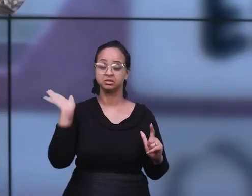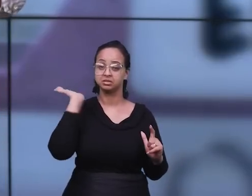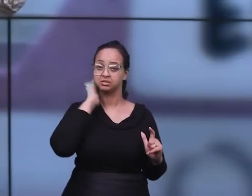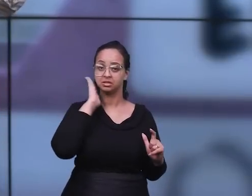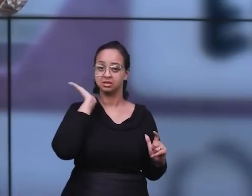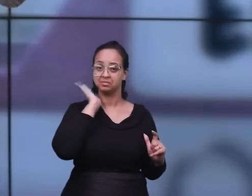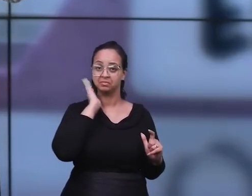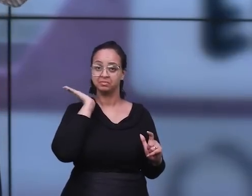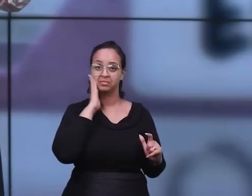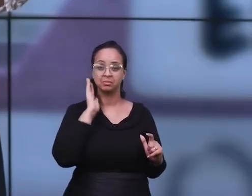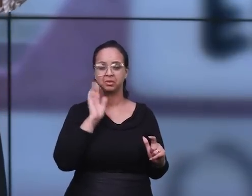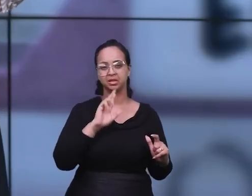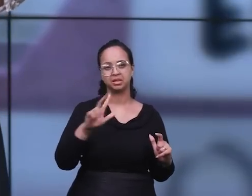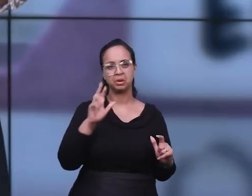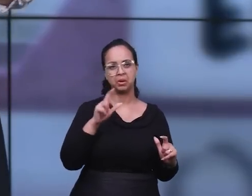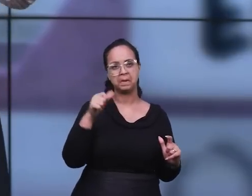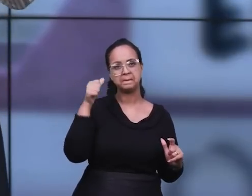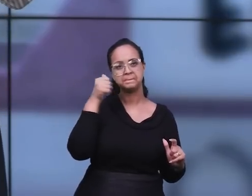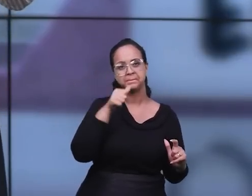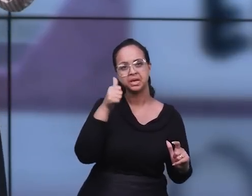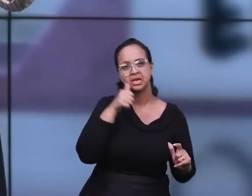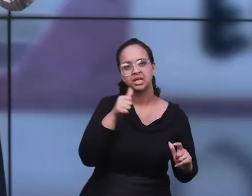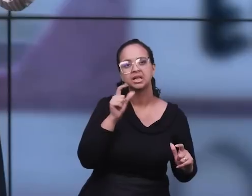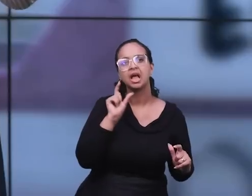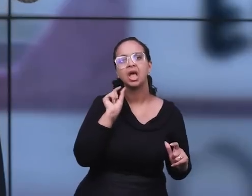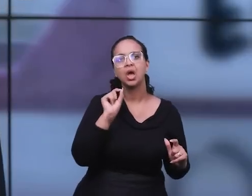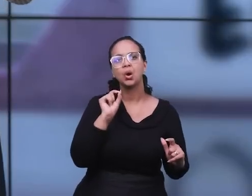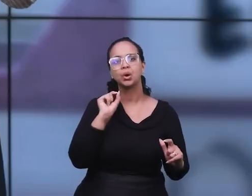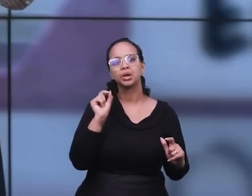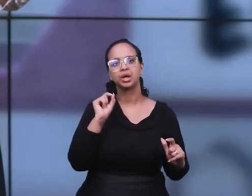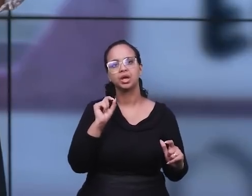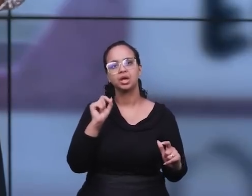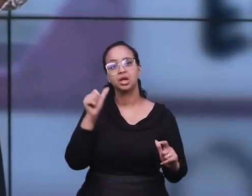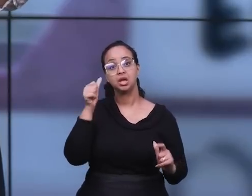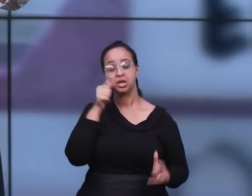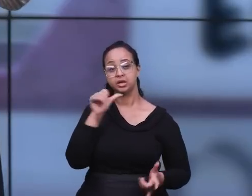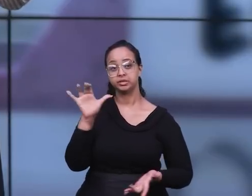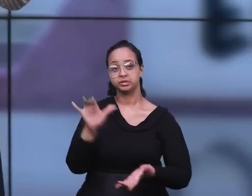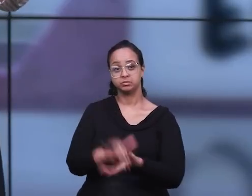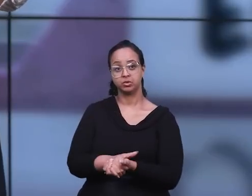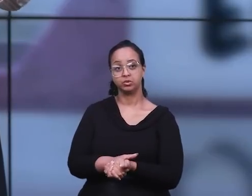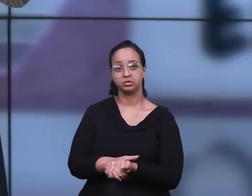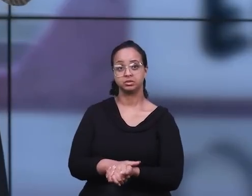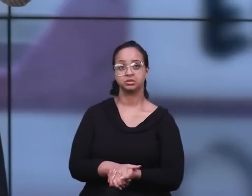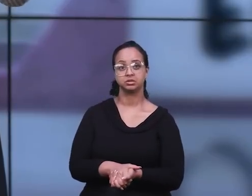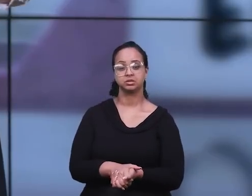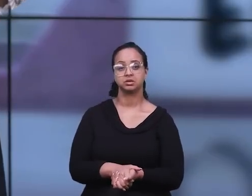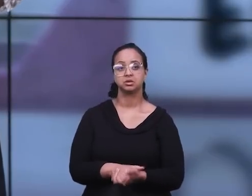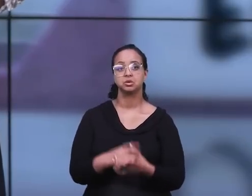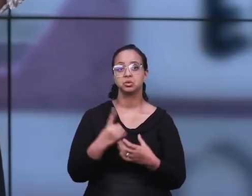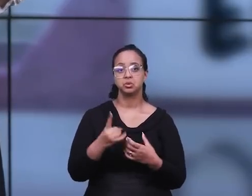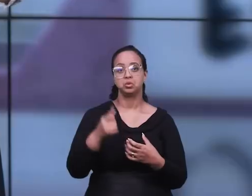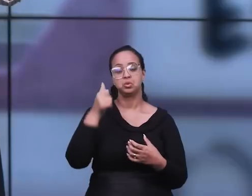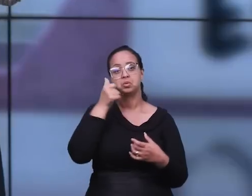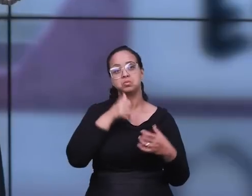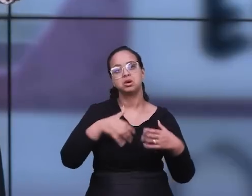não estamos falando de meninas, mas de mulheres, de esposas. Neste caso, uma